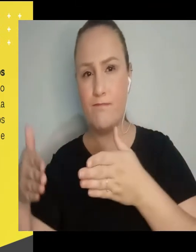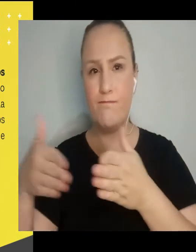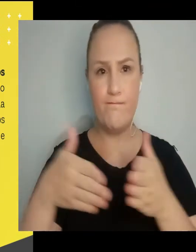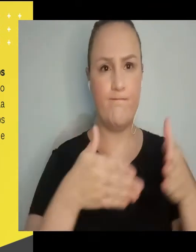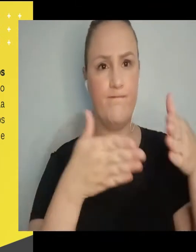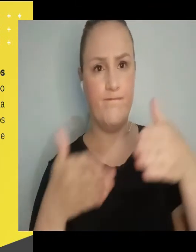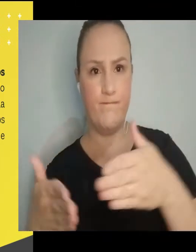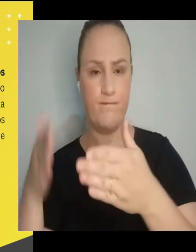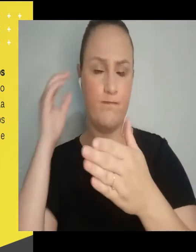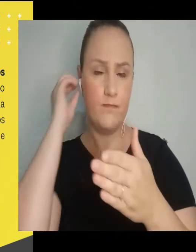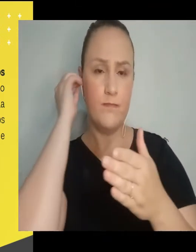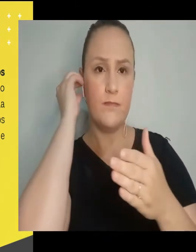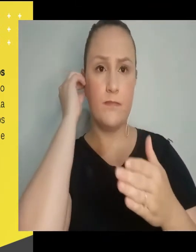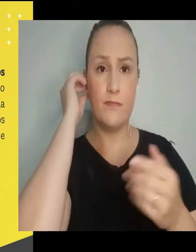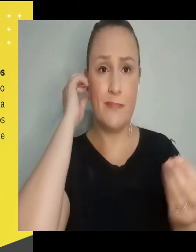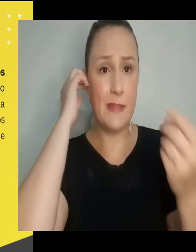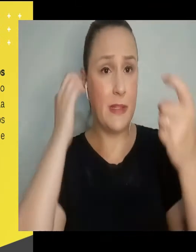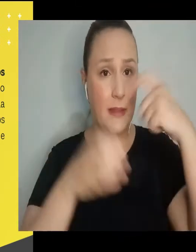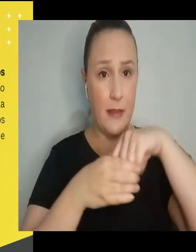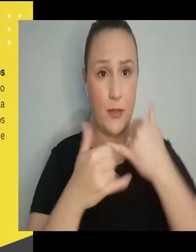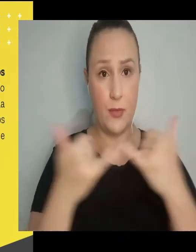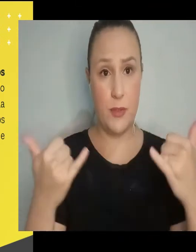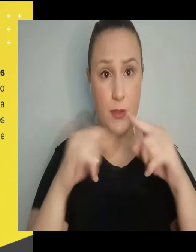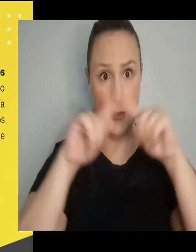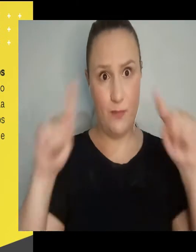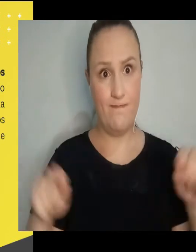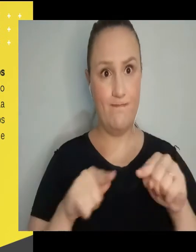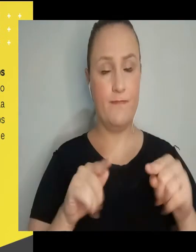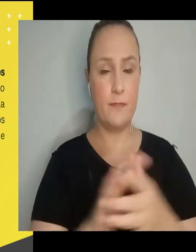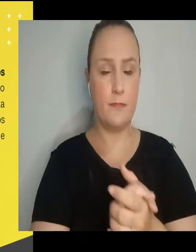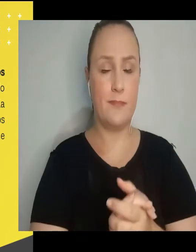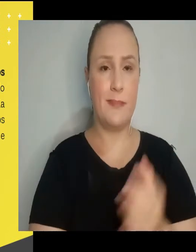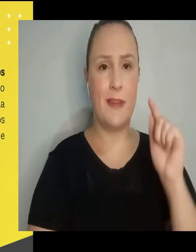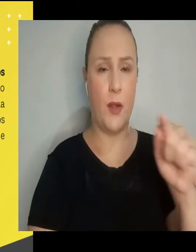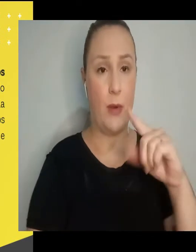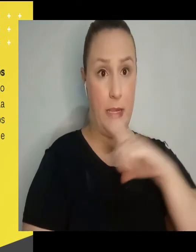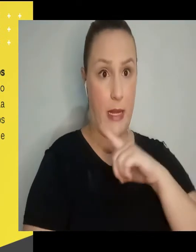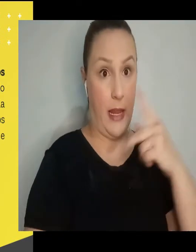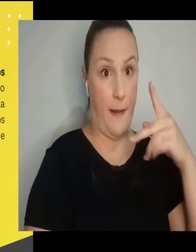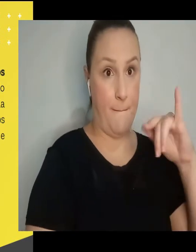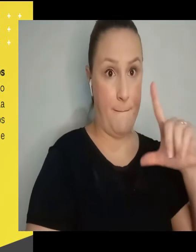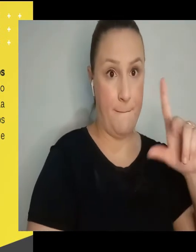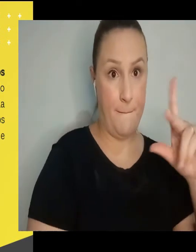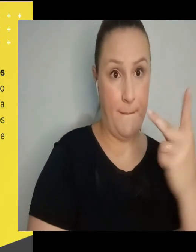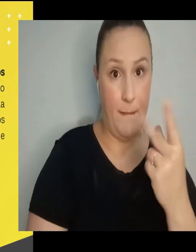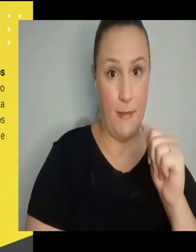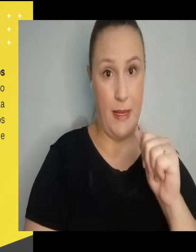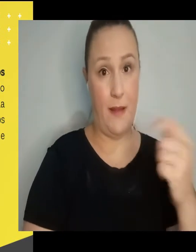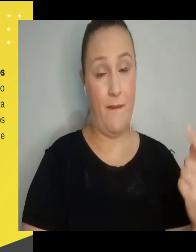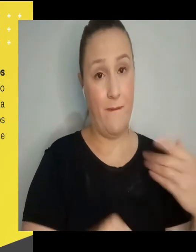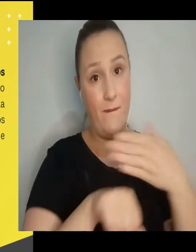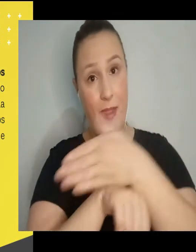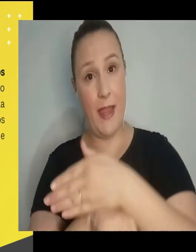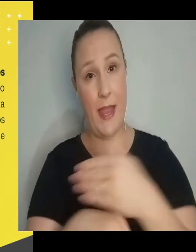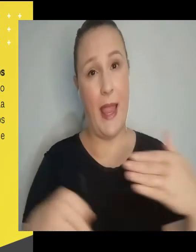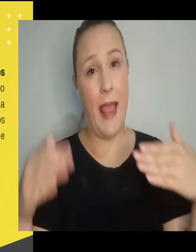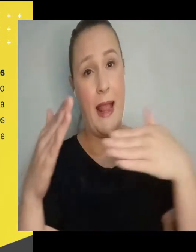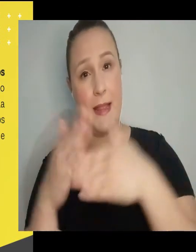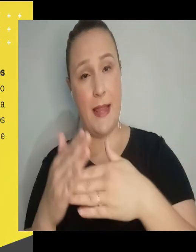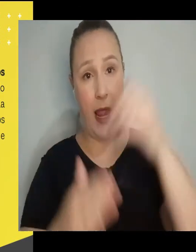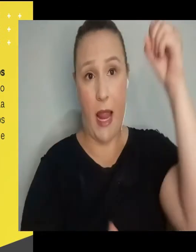elétrica. E aí é como se eles aqui estivessem passando pelo nosso circuito. Então ele sai